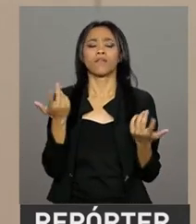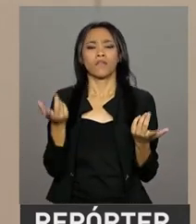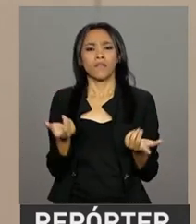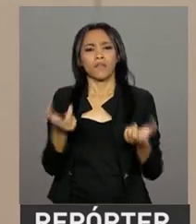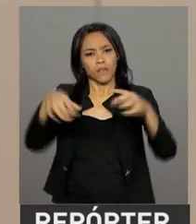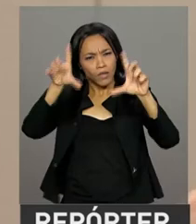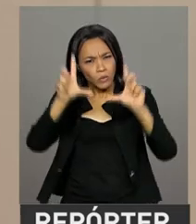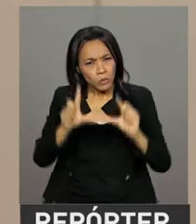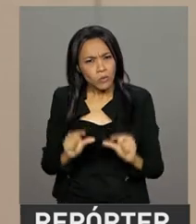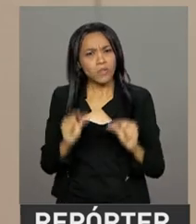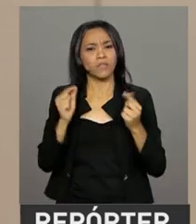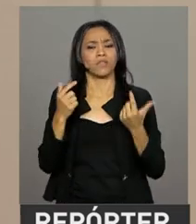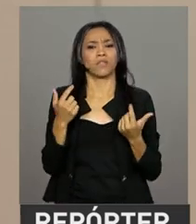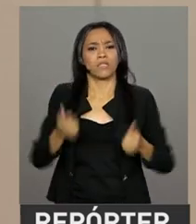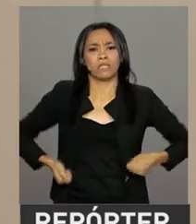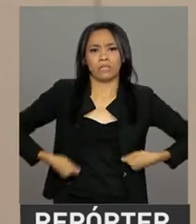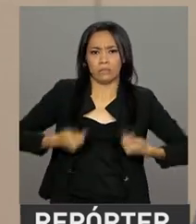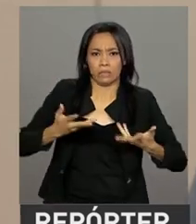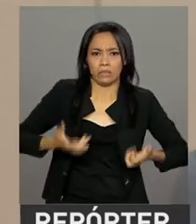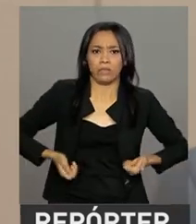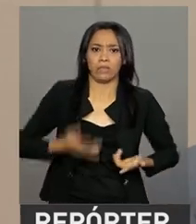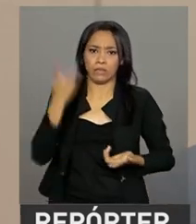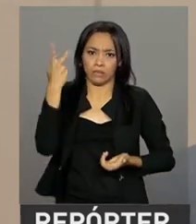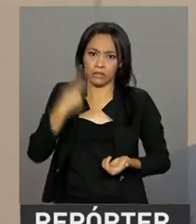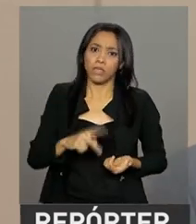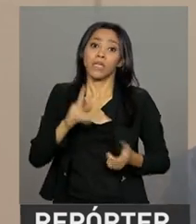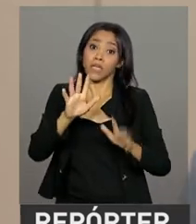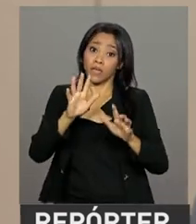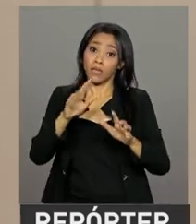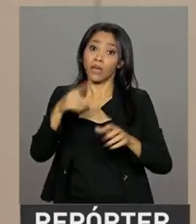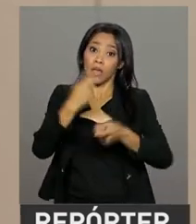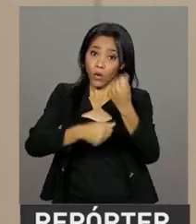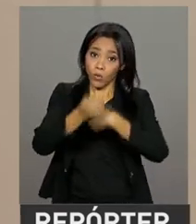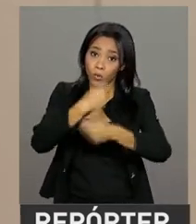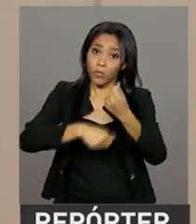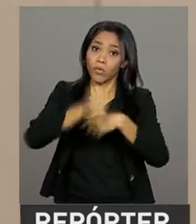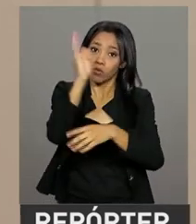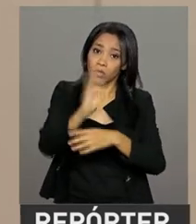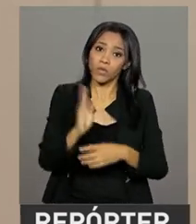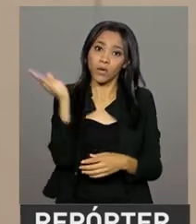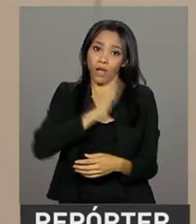custos financeiros e que a economia brasileira volte a crescer rapidamente.